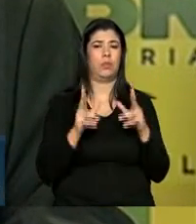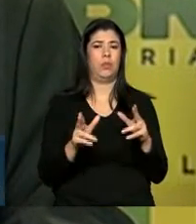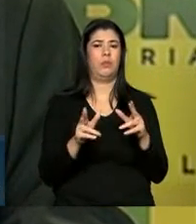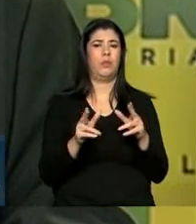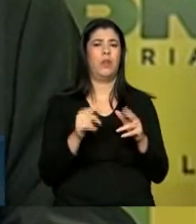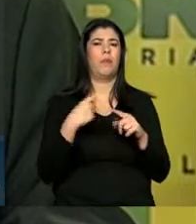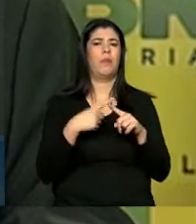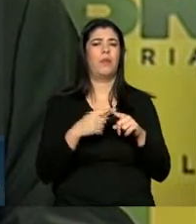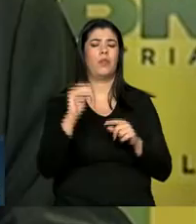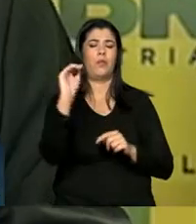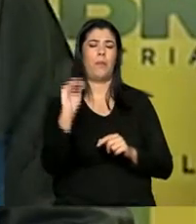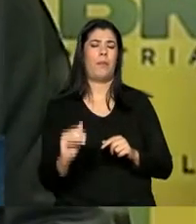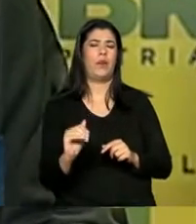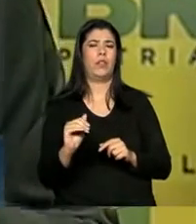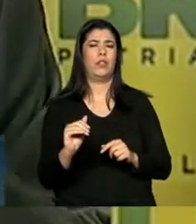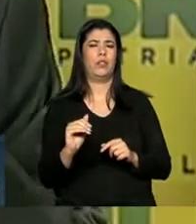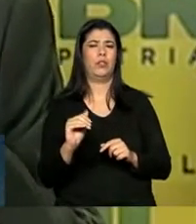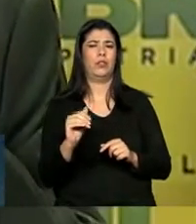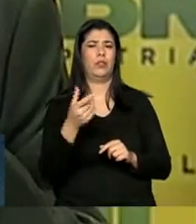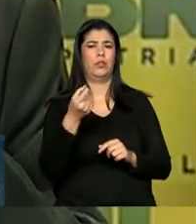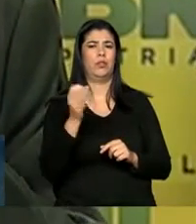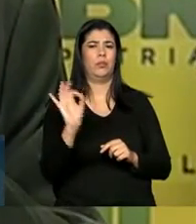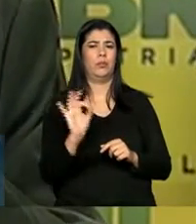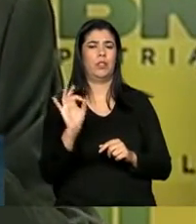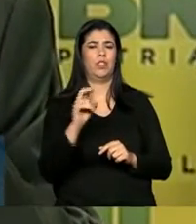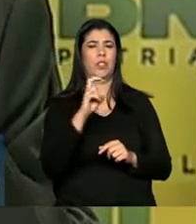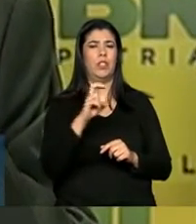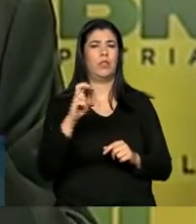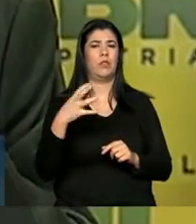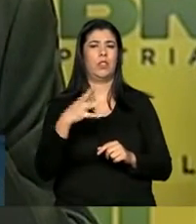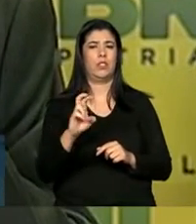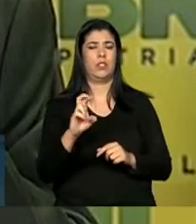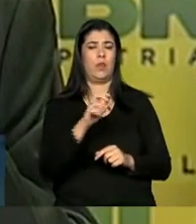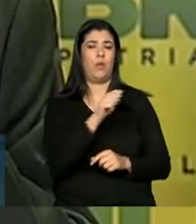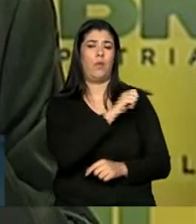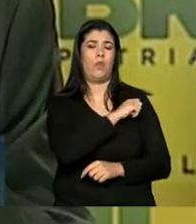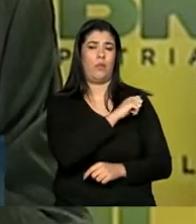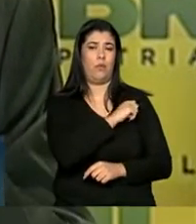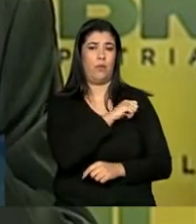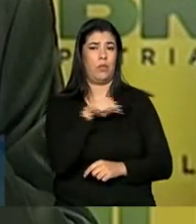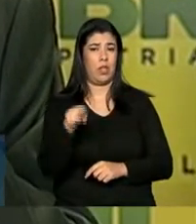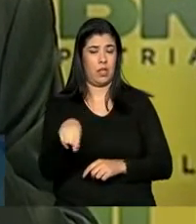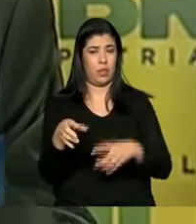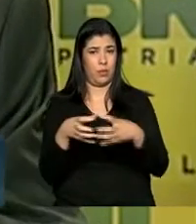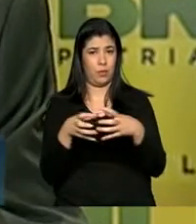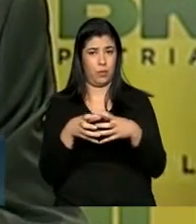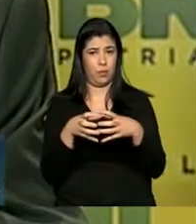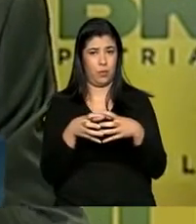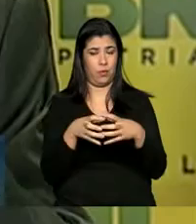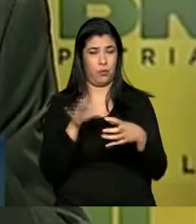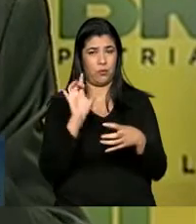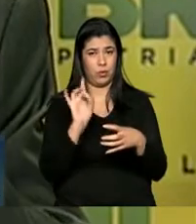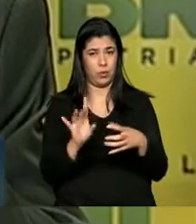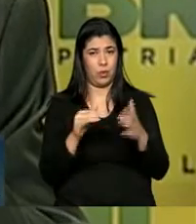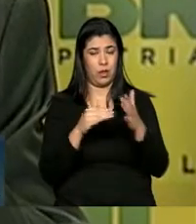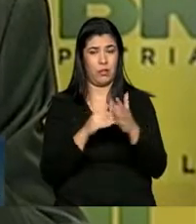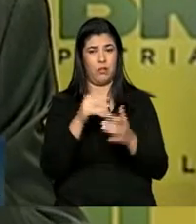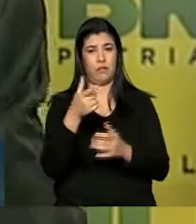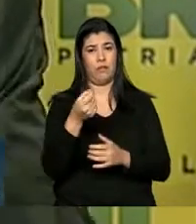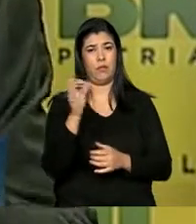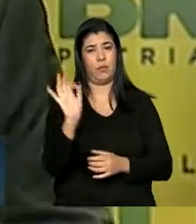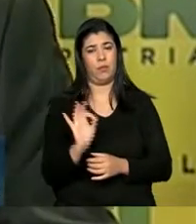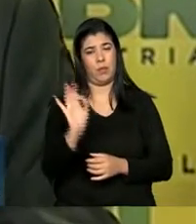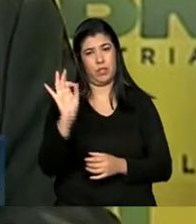tem 545? Porque aqui são jovens que apenas 20%, até